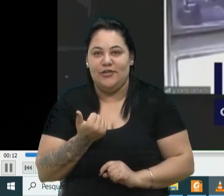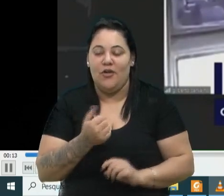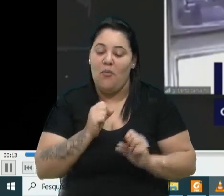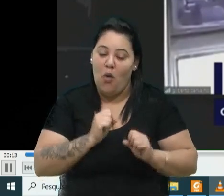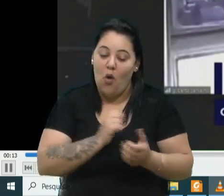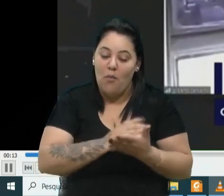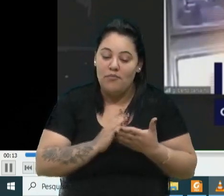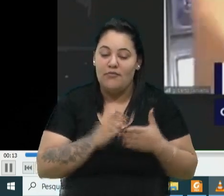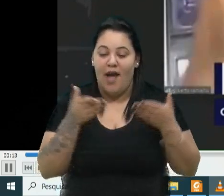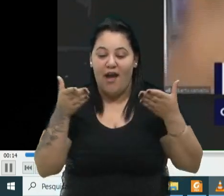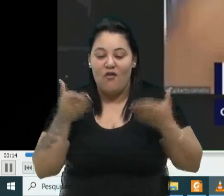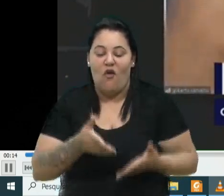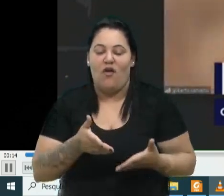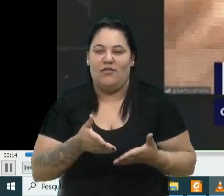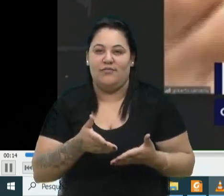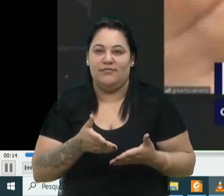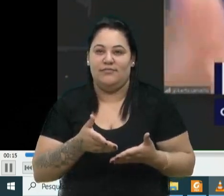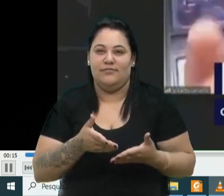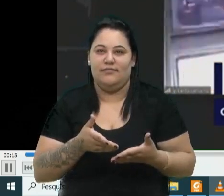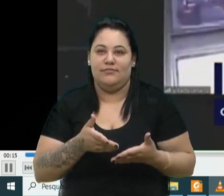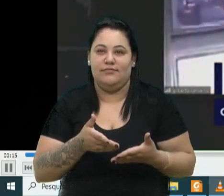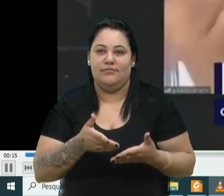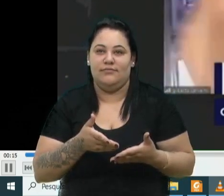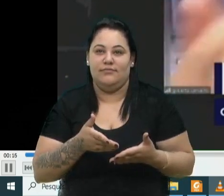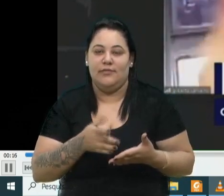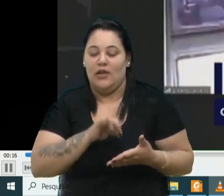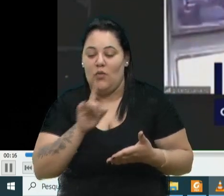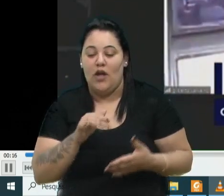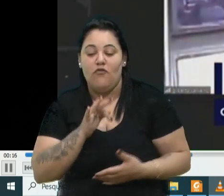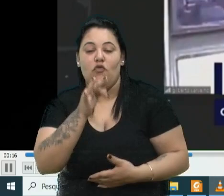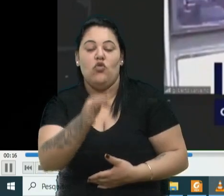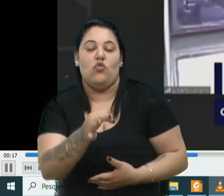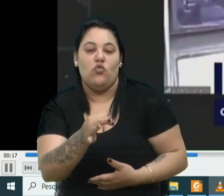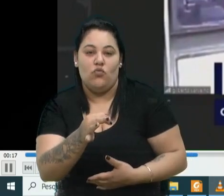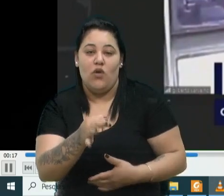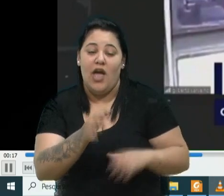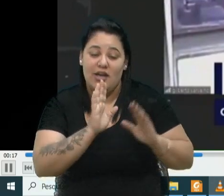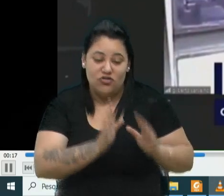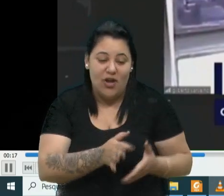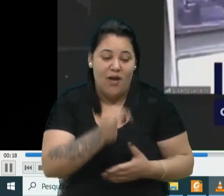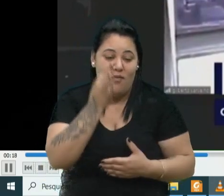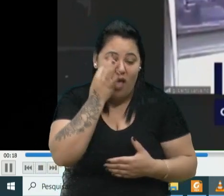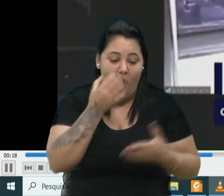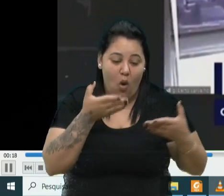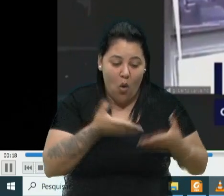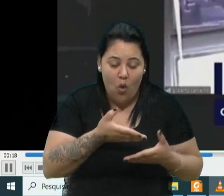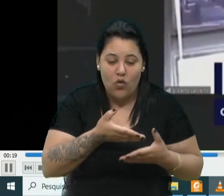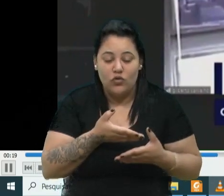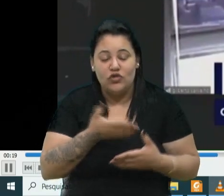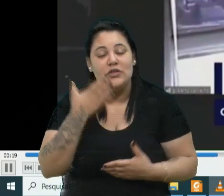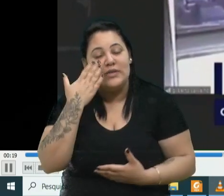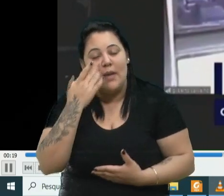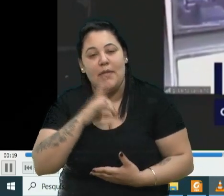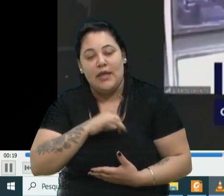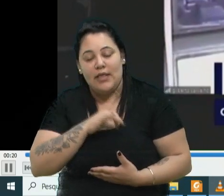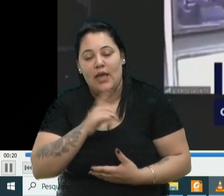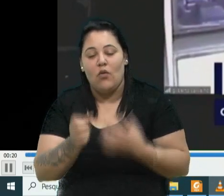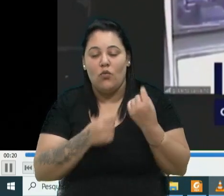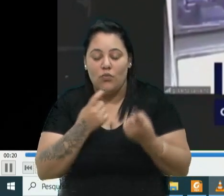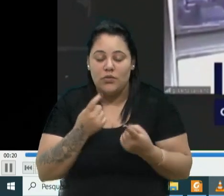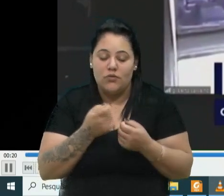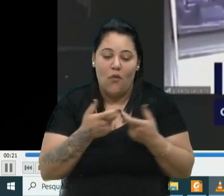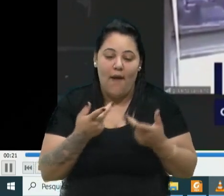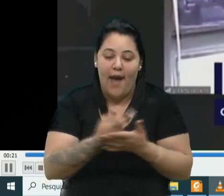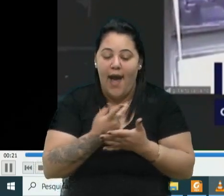agora. Não é um anúncio de futuro, é de que já no presente, ainda que com dificuldades, com contradições, ela